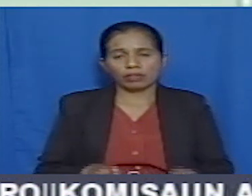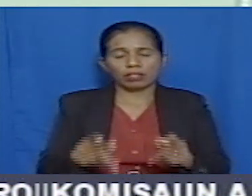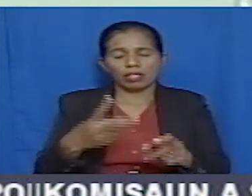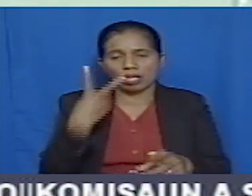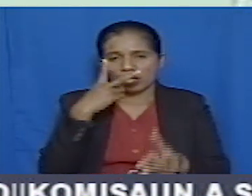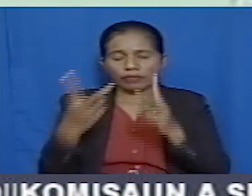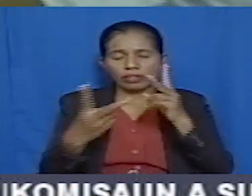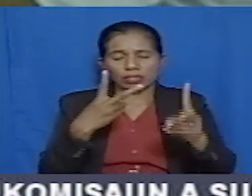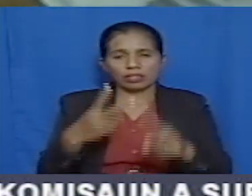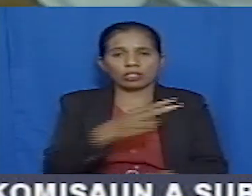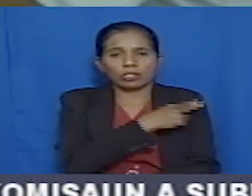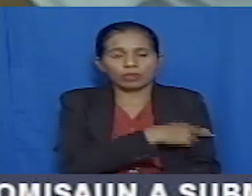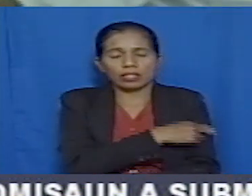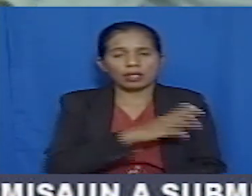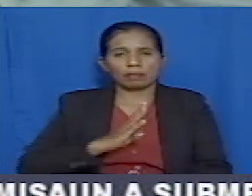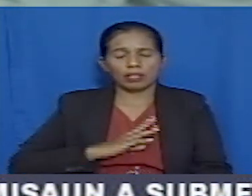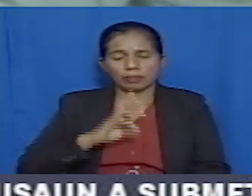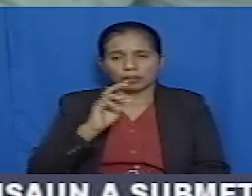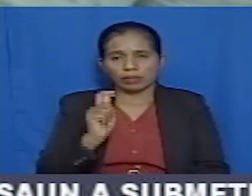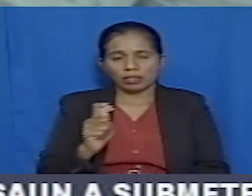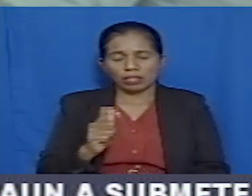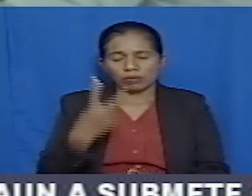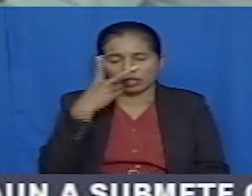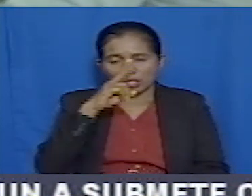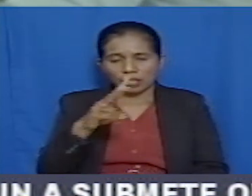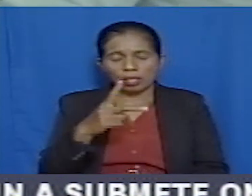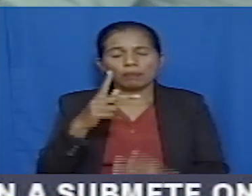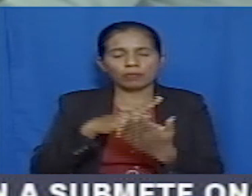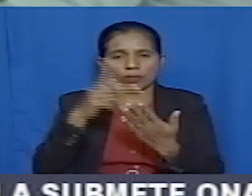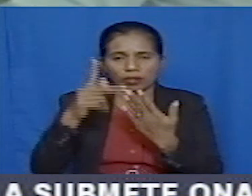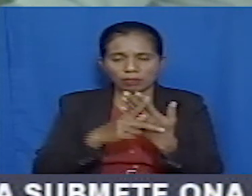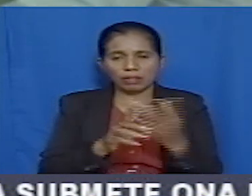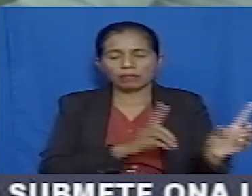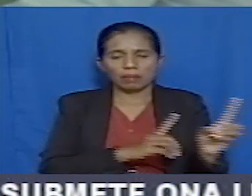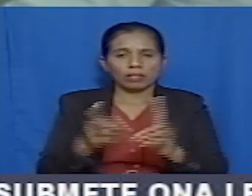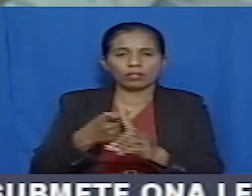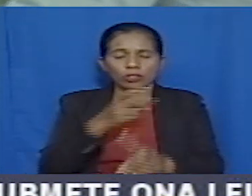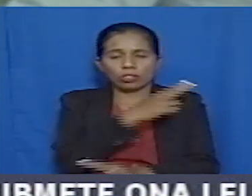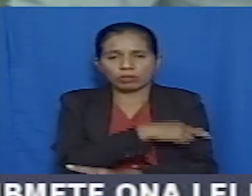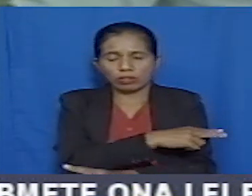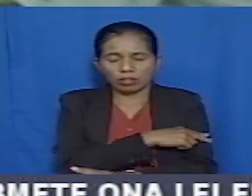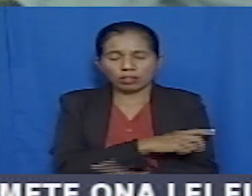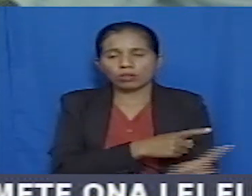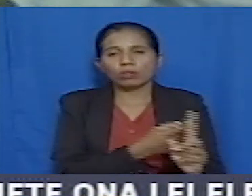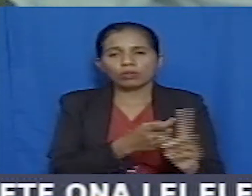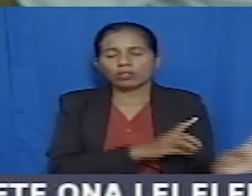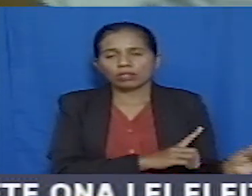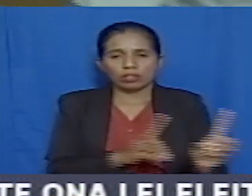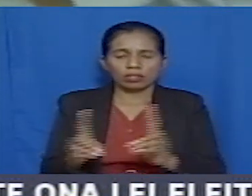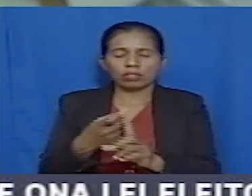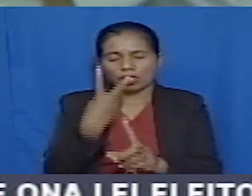Visita a Clínica Bairro PT, onde observa no discute programa de implementa a Clínica Refere, ligado à execução fundos SUS